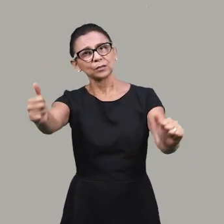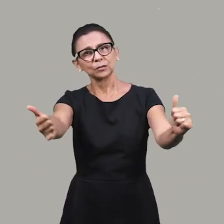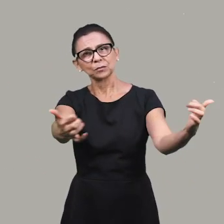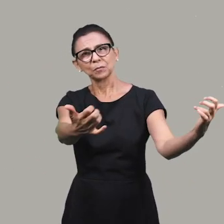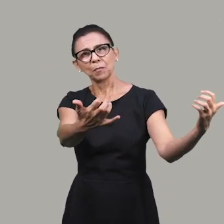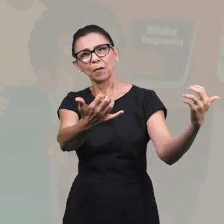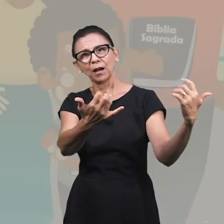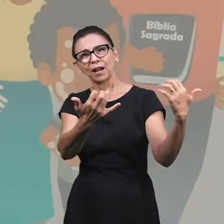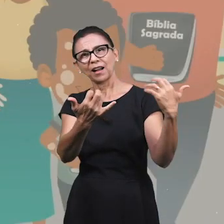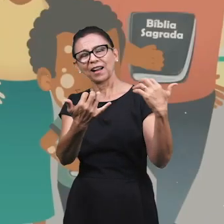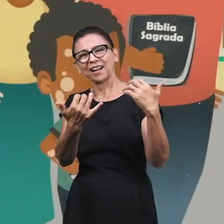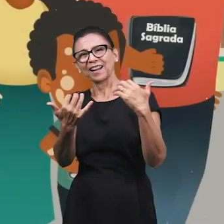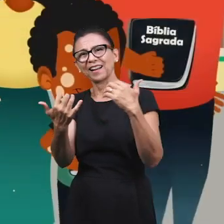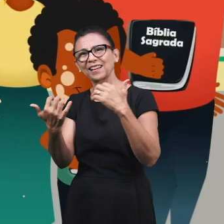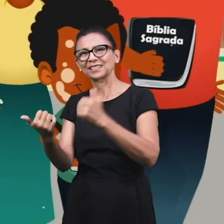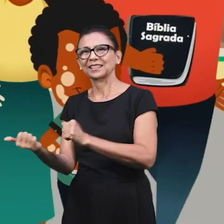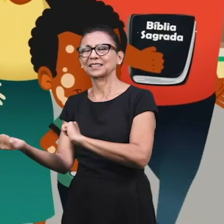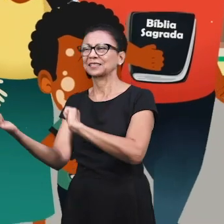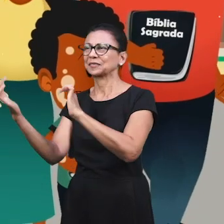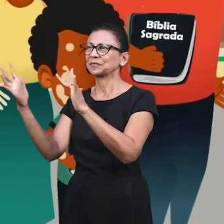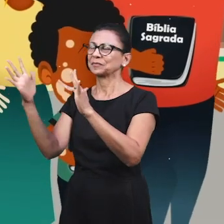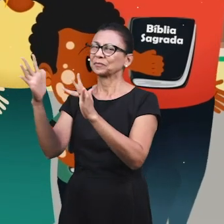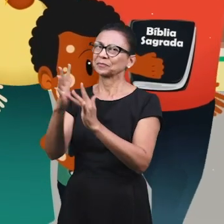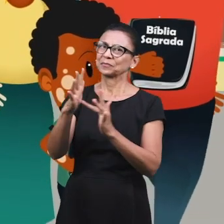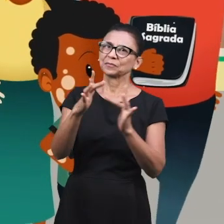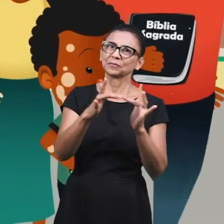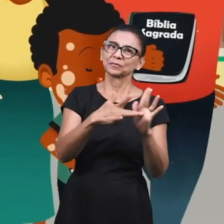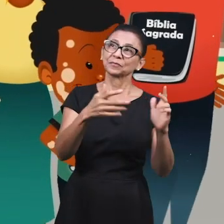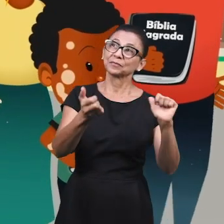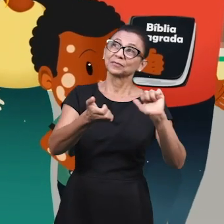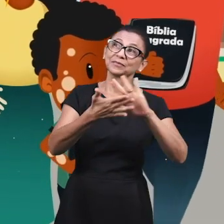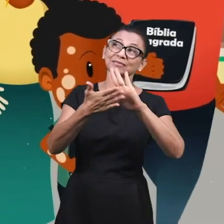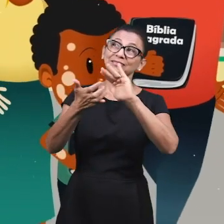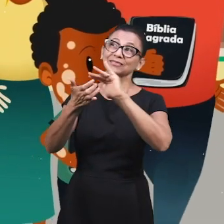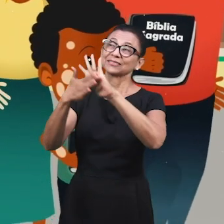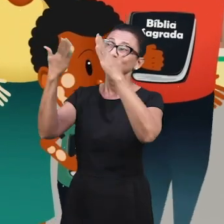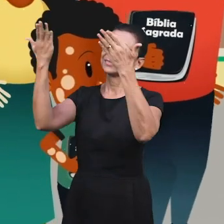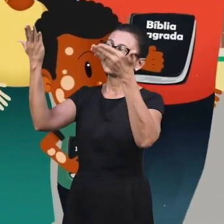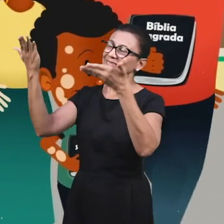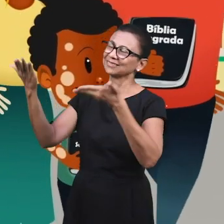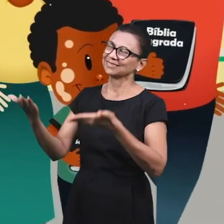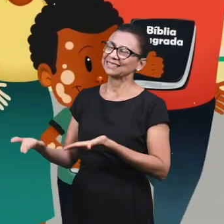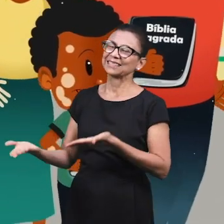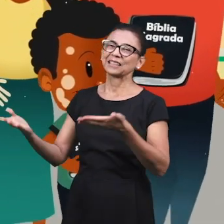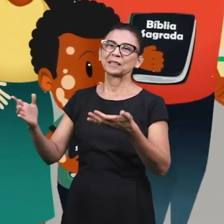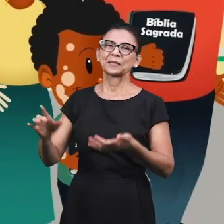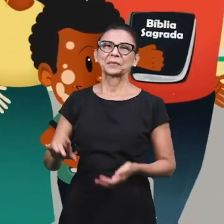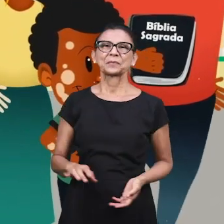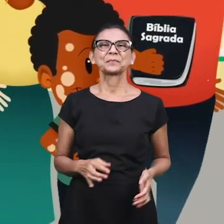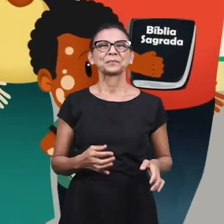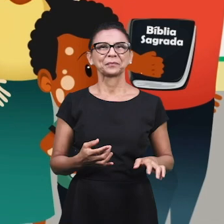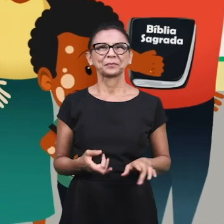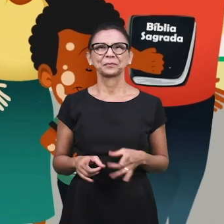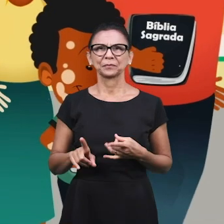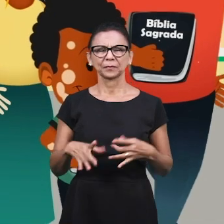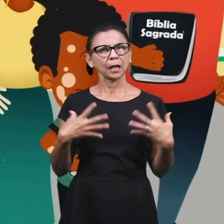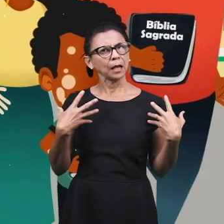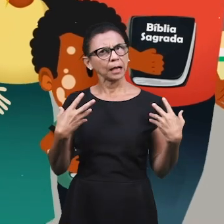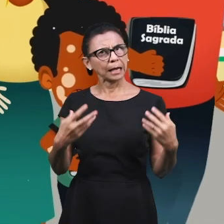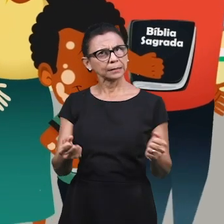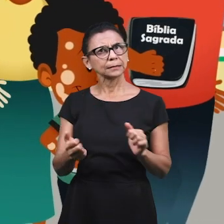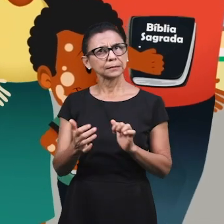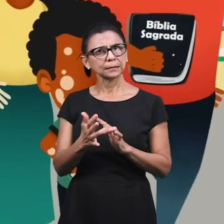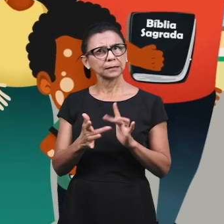a Jesus vamos louvar. Aceite o